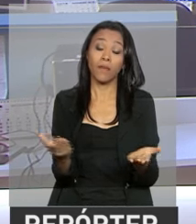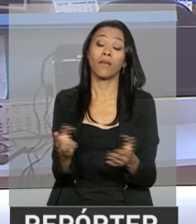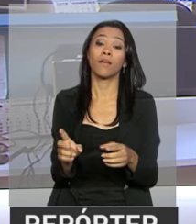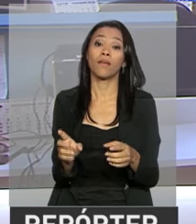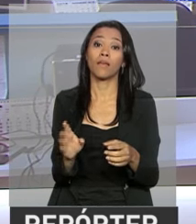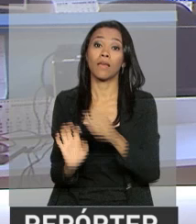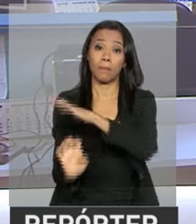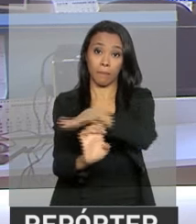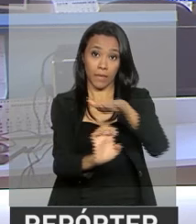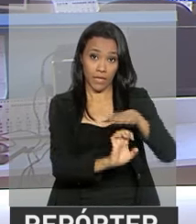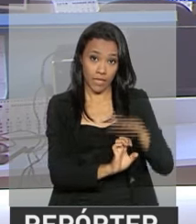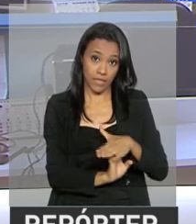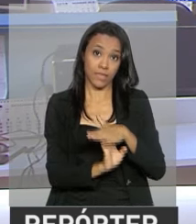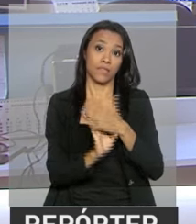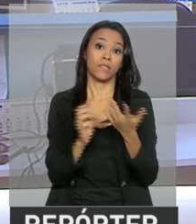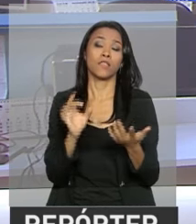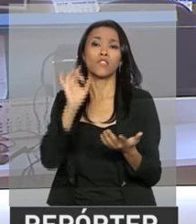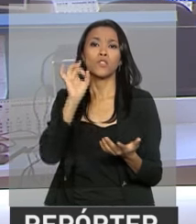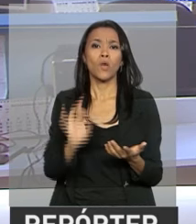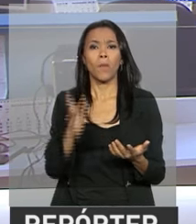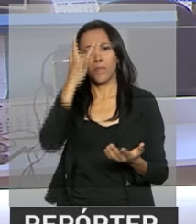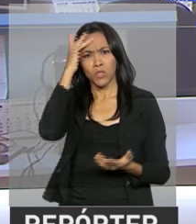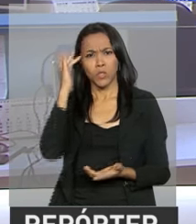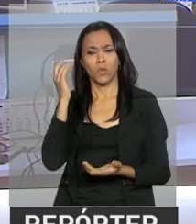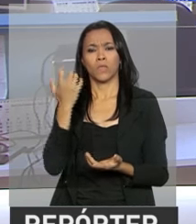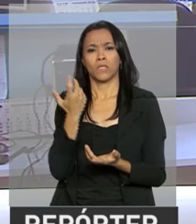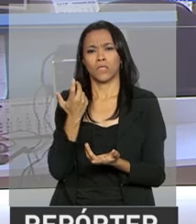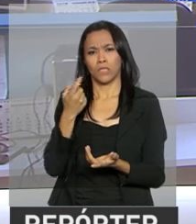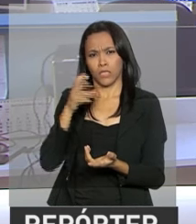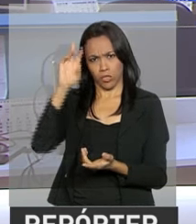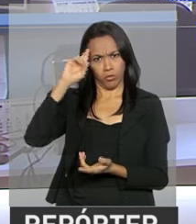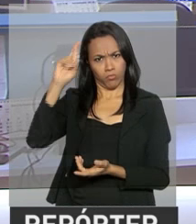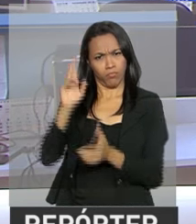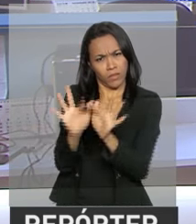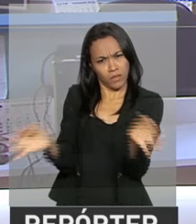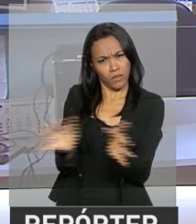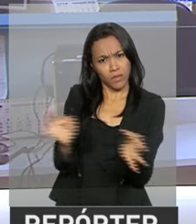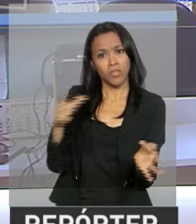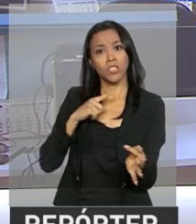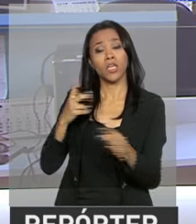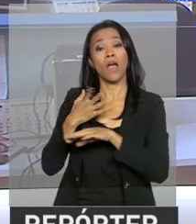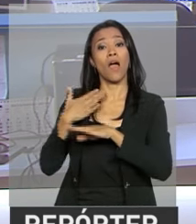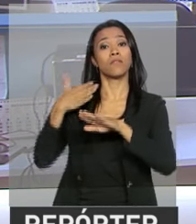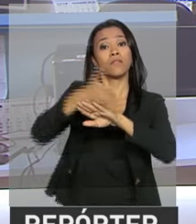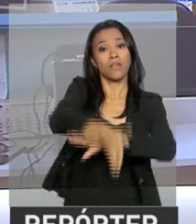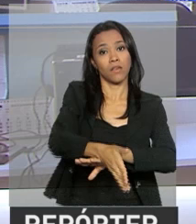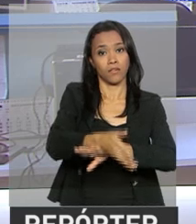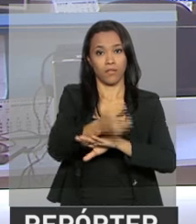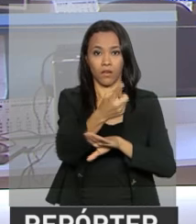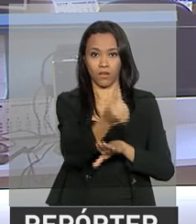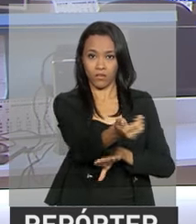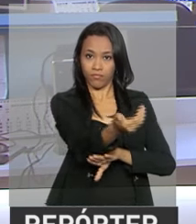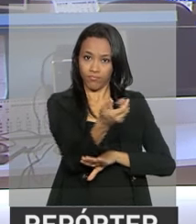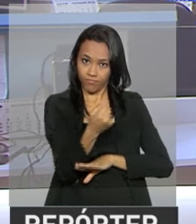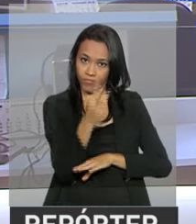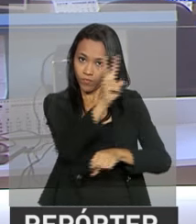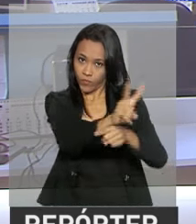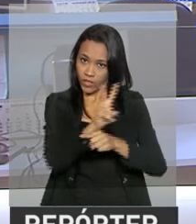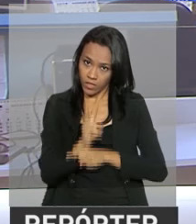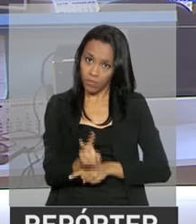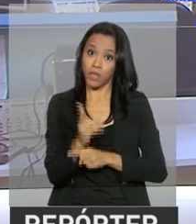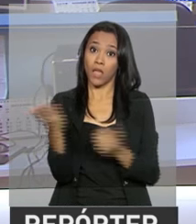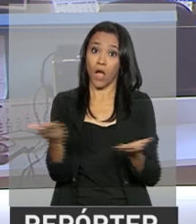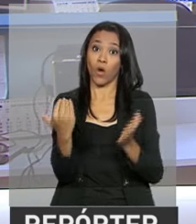Empresas antes só empreendedores de pequeno porte tinham acesso ao benefício o limite para o financiamento também